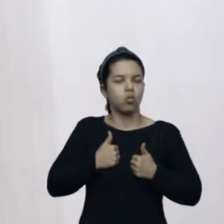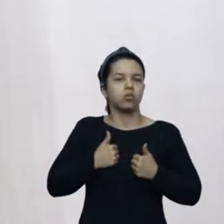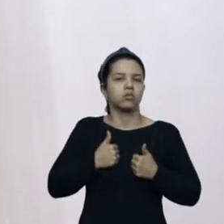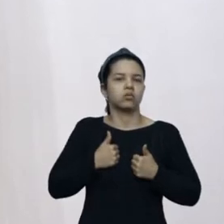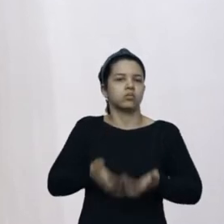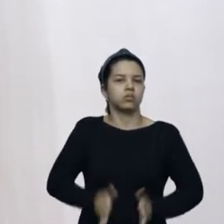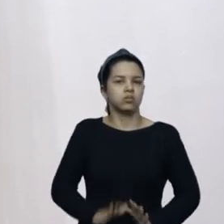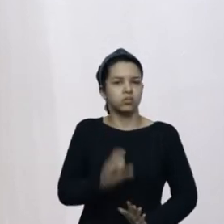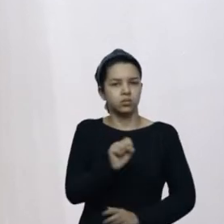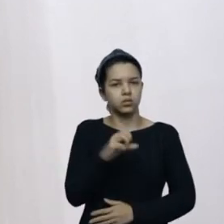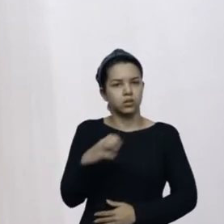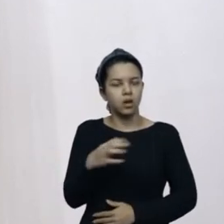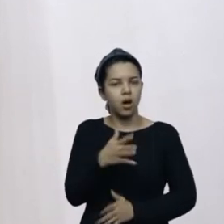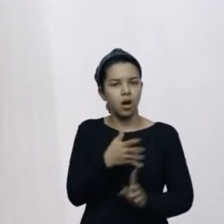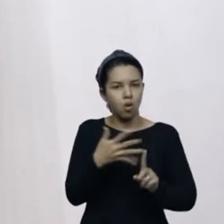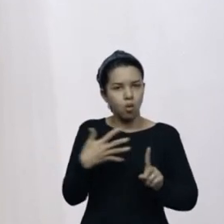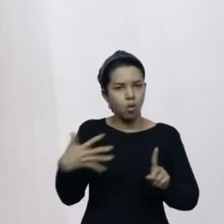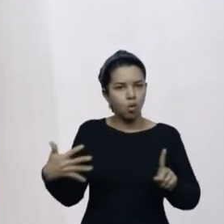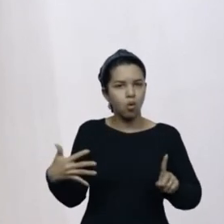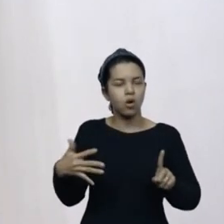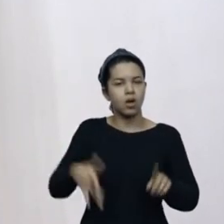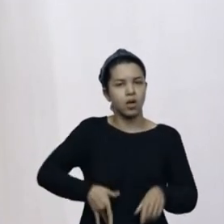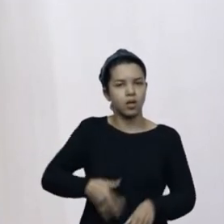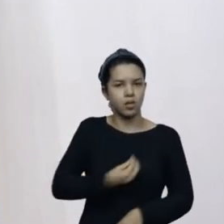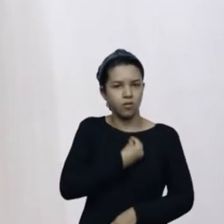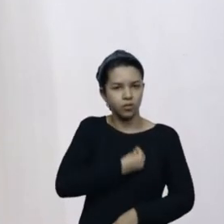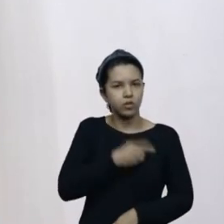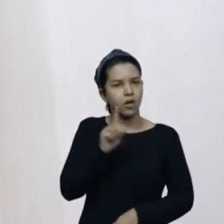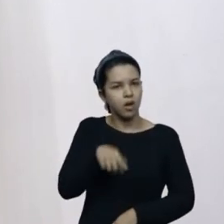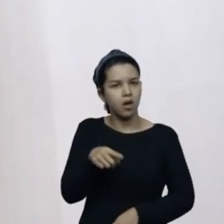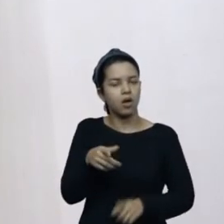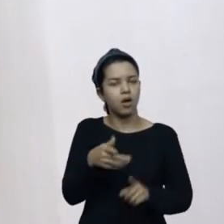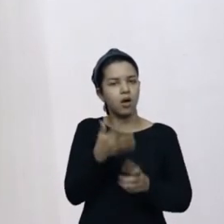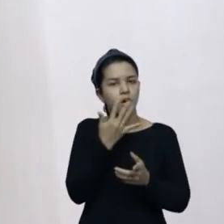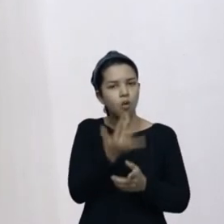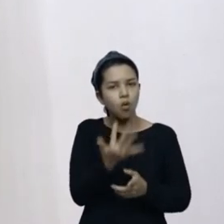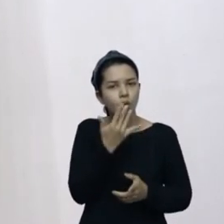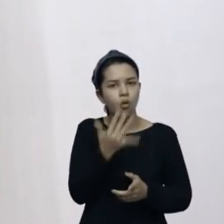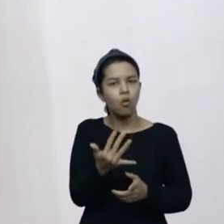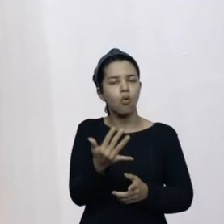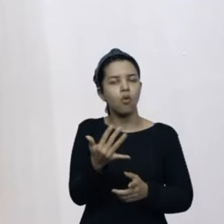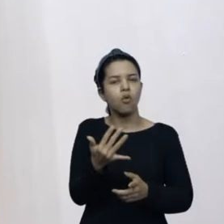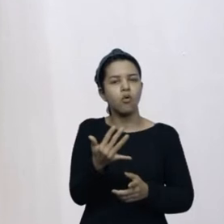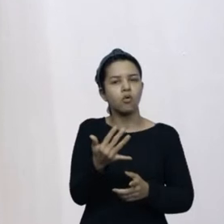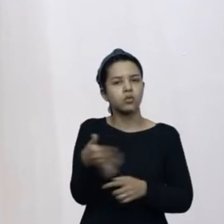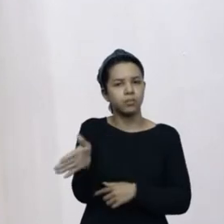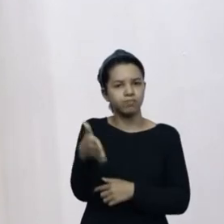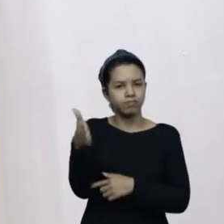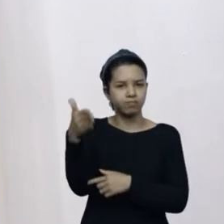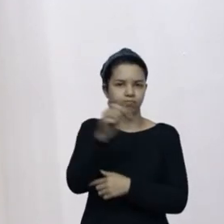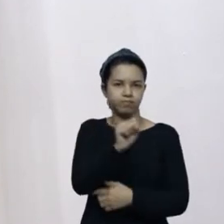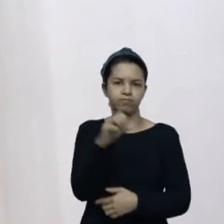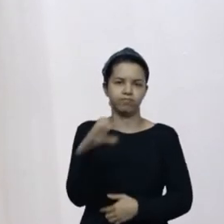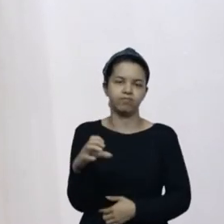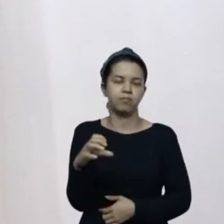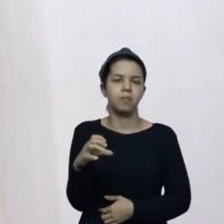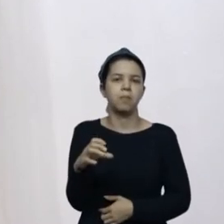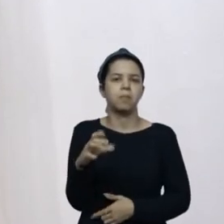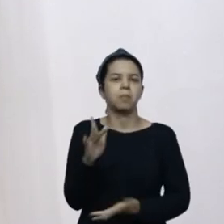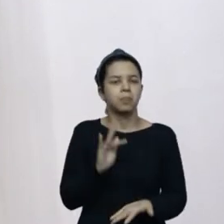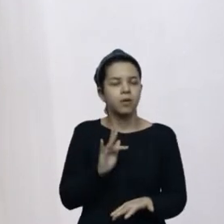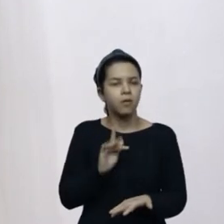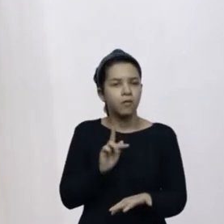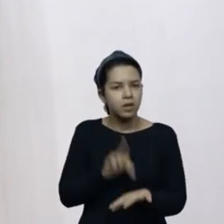cores da Renal Vida são as cores de Santa Catarina, né? Então a gente quer realmente que o